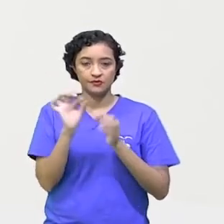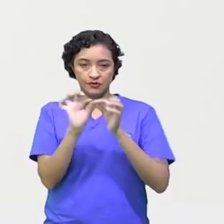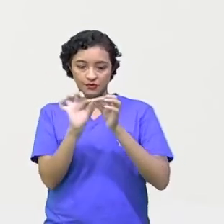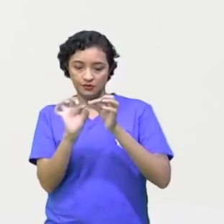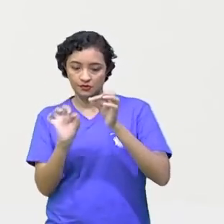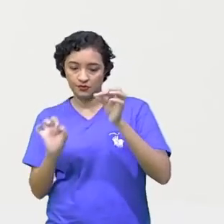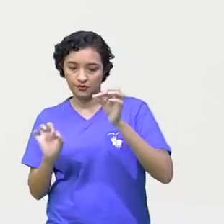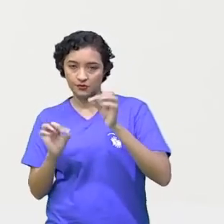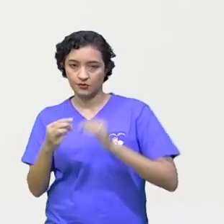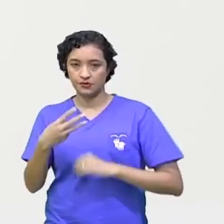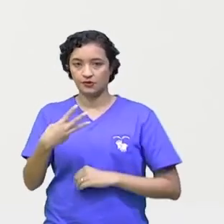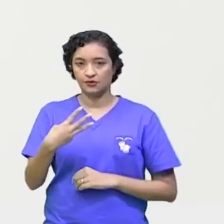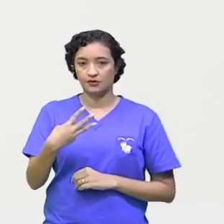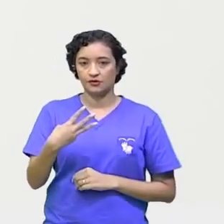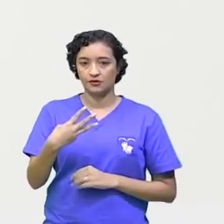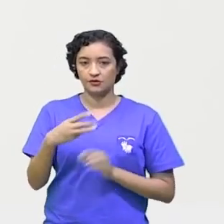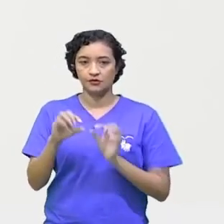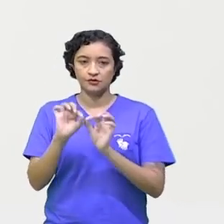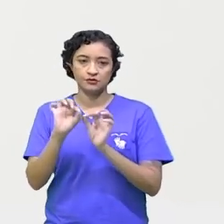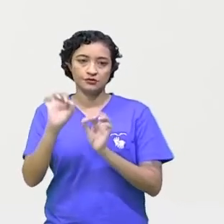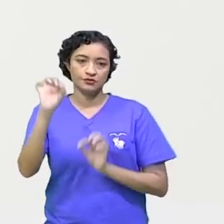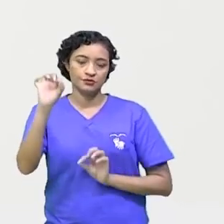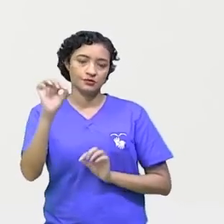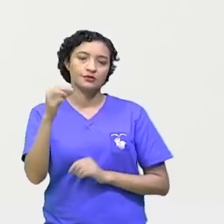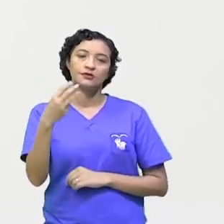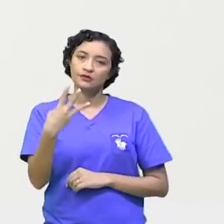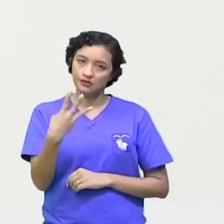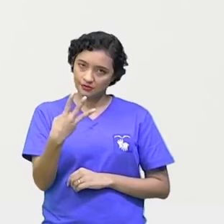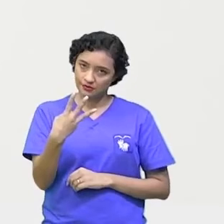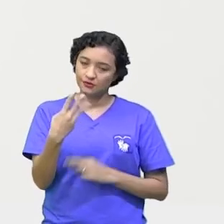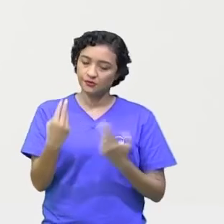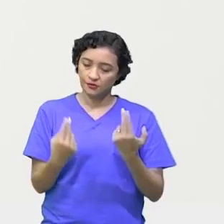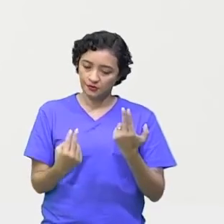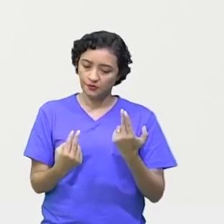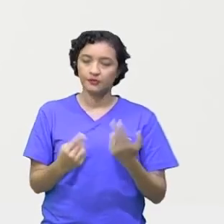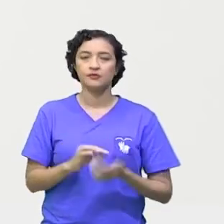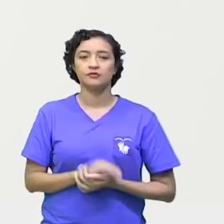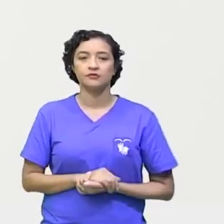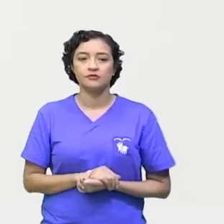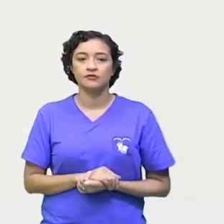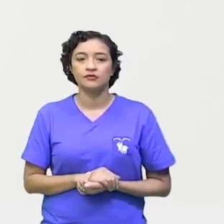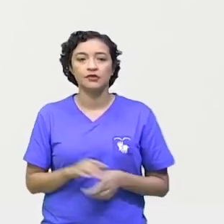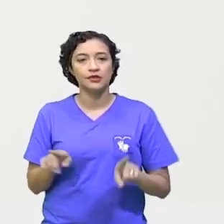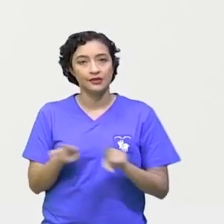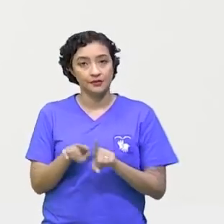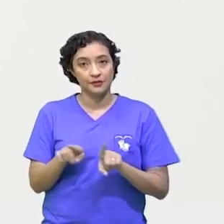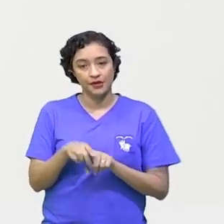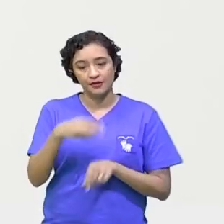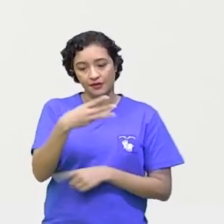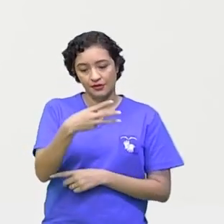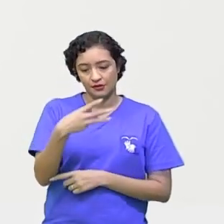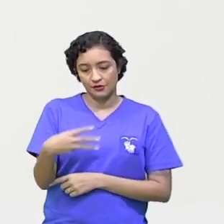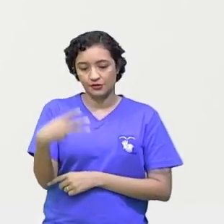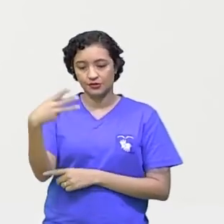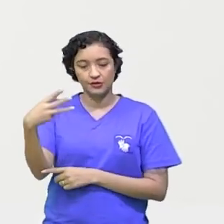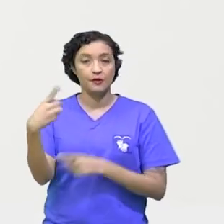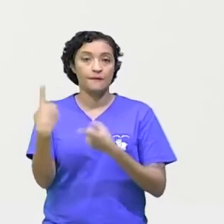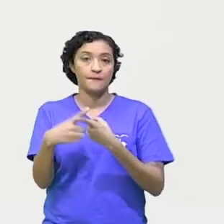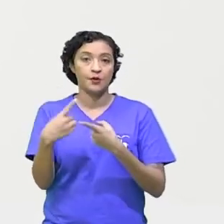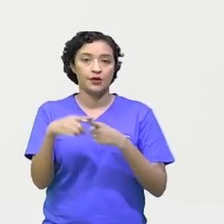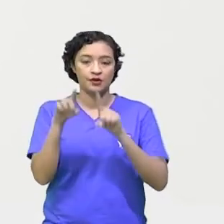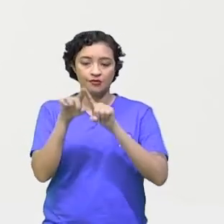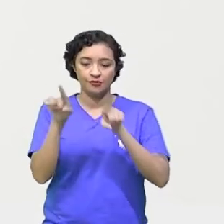quanto? 3. Logo, esse aqui também vale quanto? 3. E esse aqui, 3. Esse é o lado